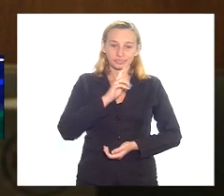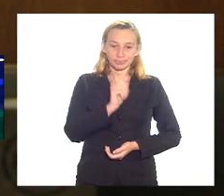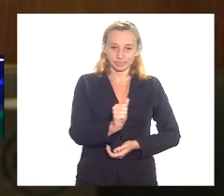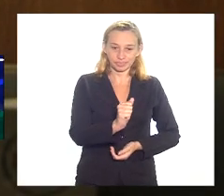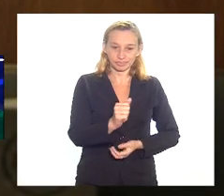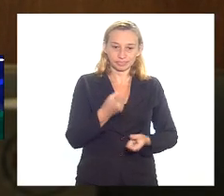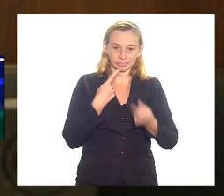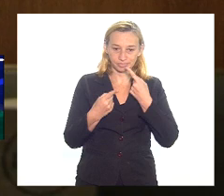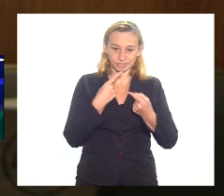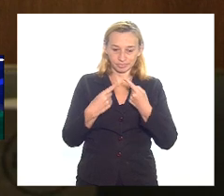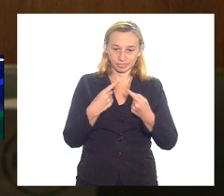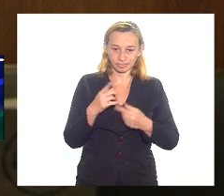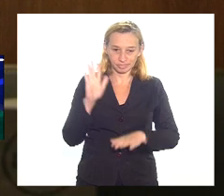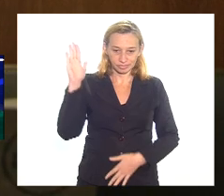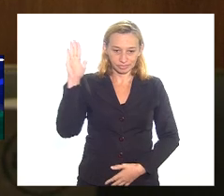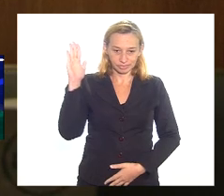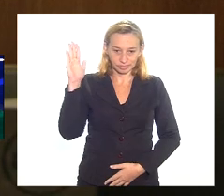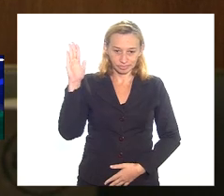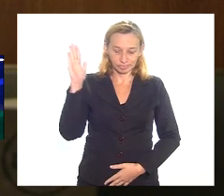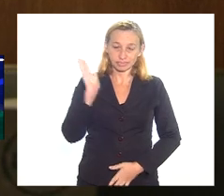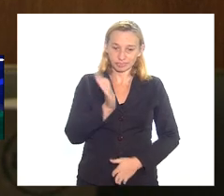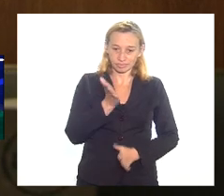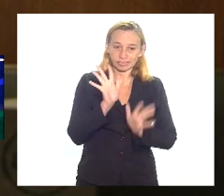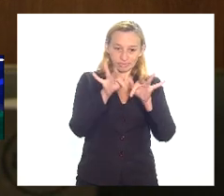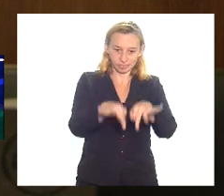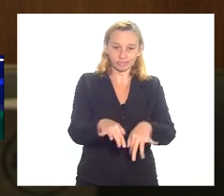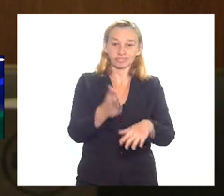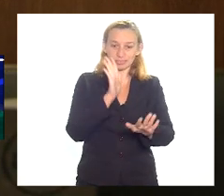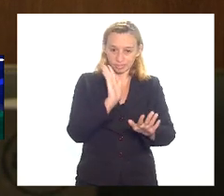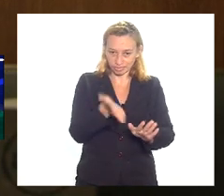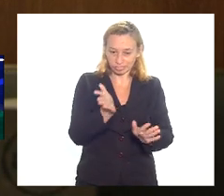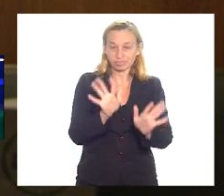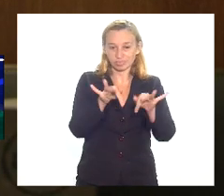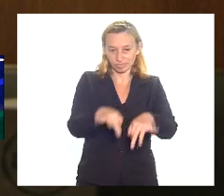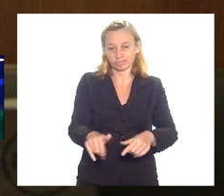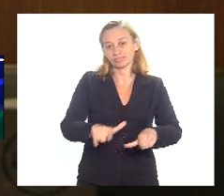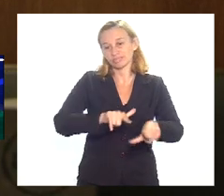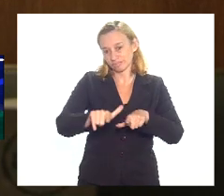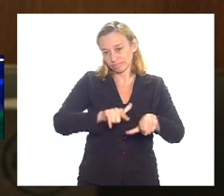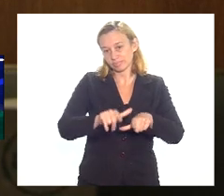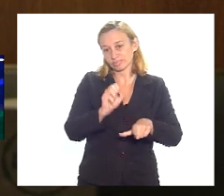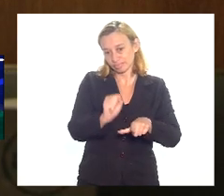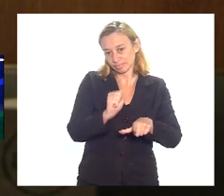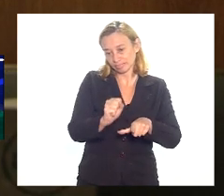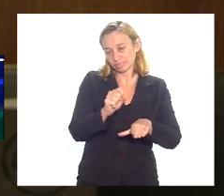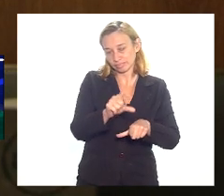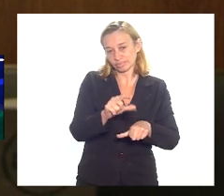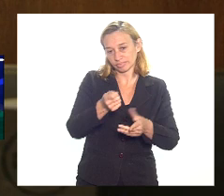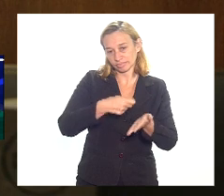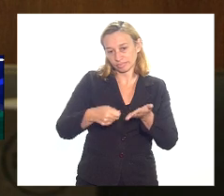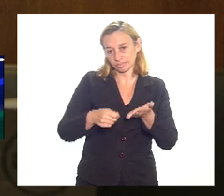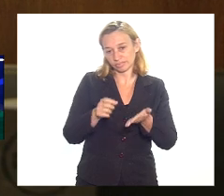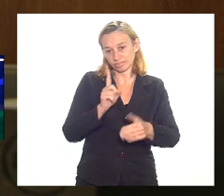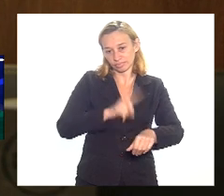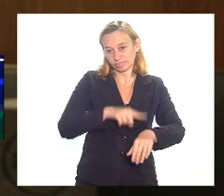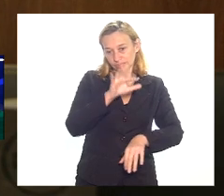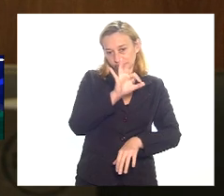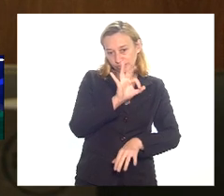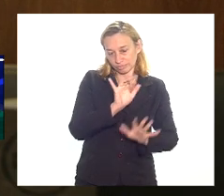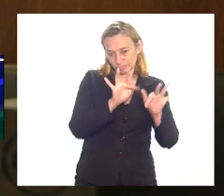favor, presidente. Escreve, por favor. Já terminamos os trabalhos. Vossa Excelência poderá se inscrever no expediente